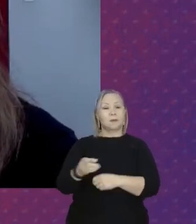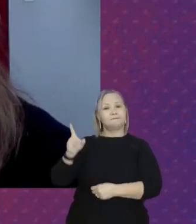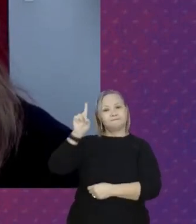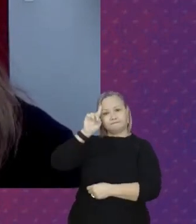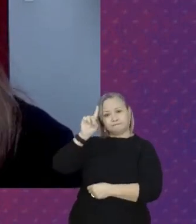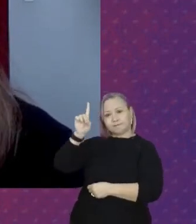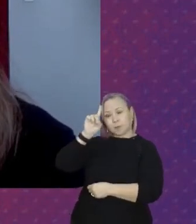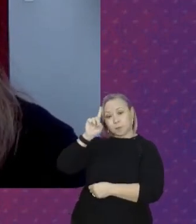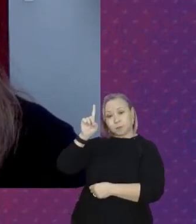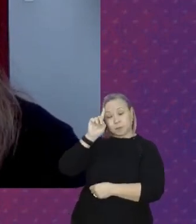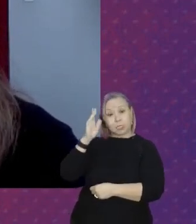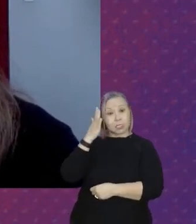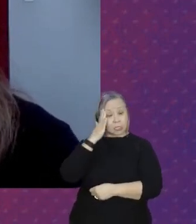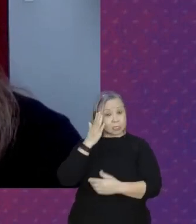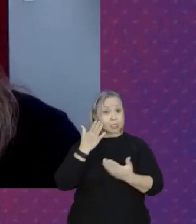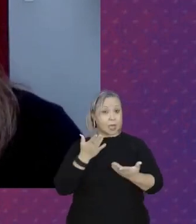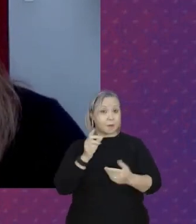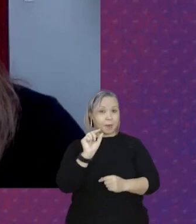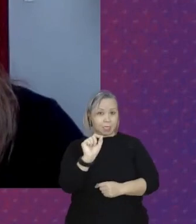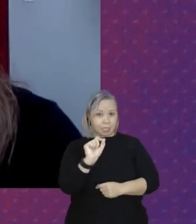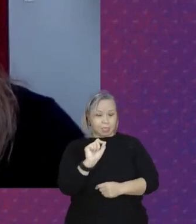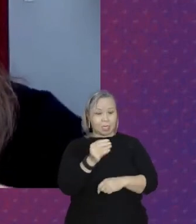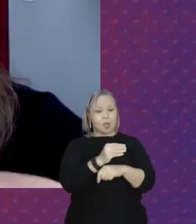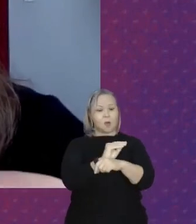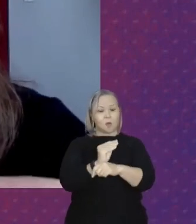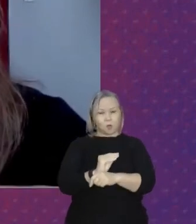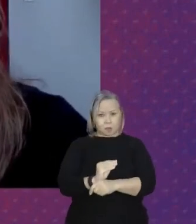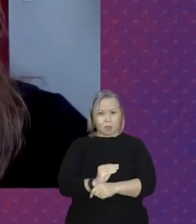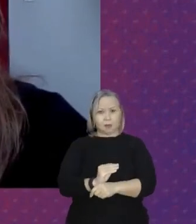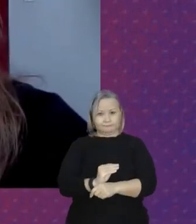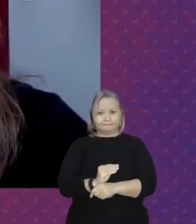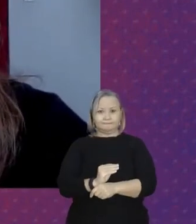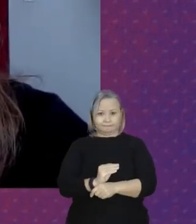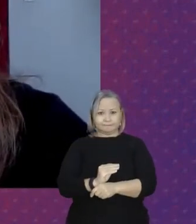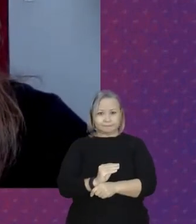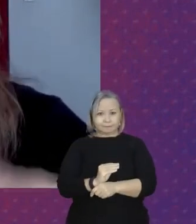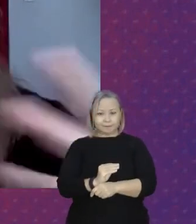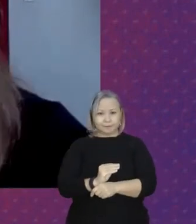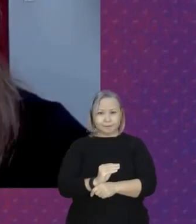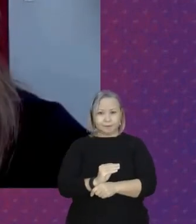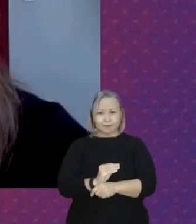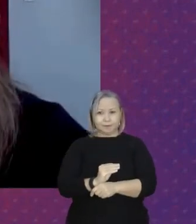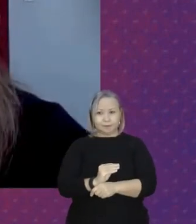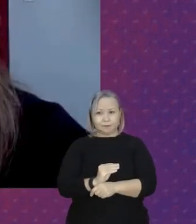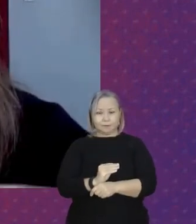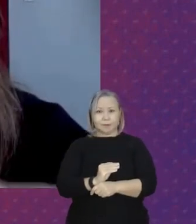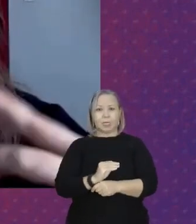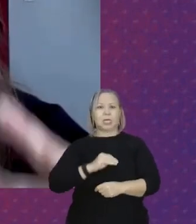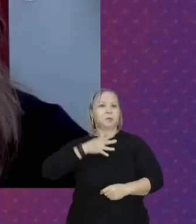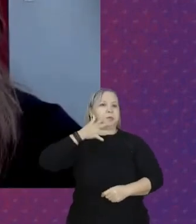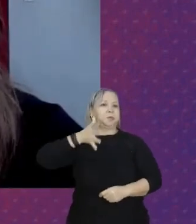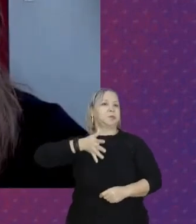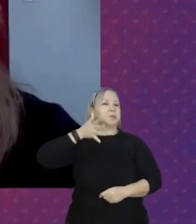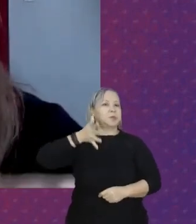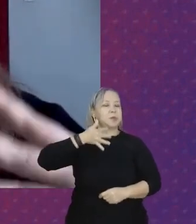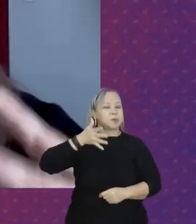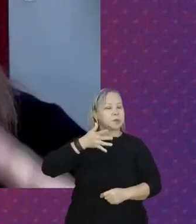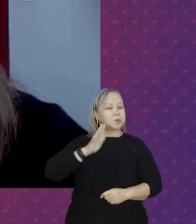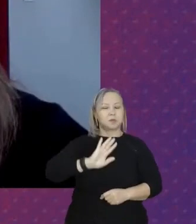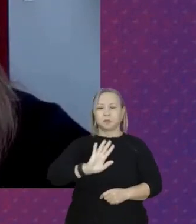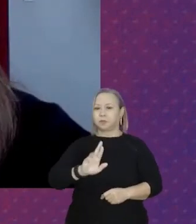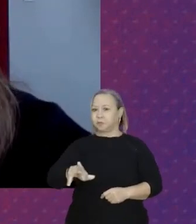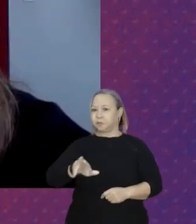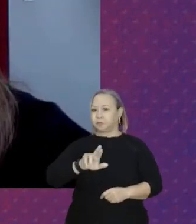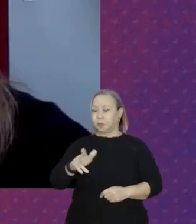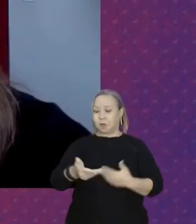gente sabe que o cuidado, ele não é só um discurso, né? O cuidado envolve prática,